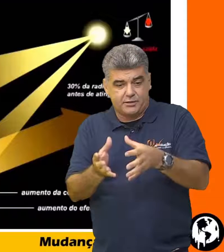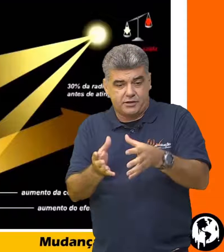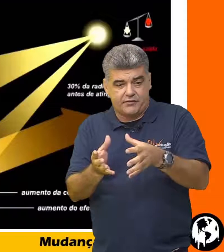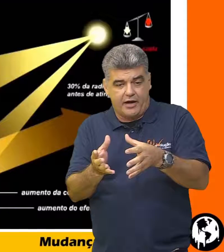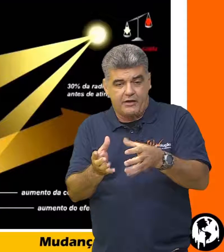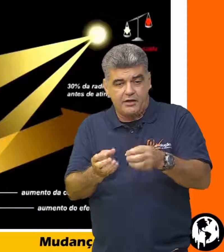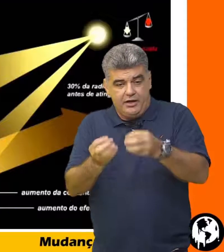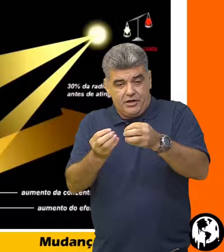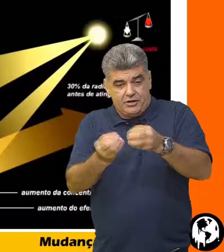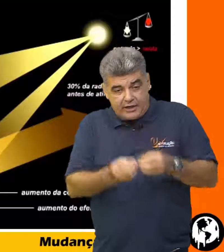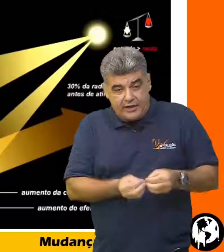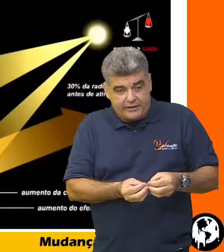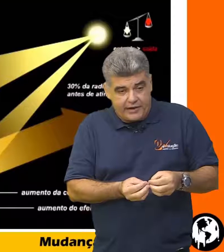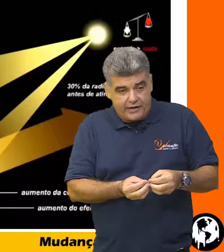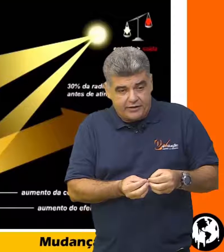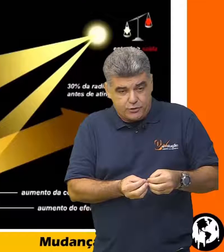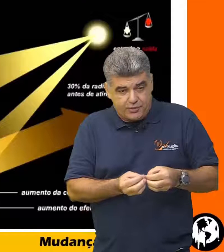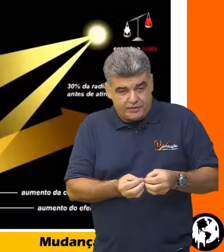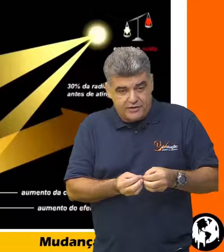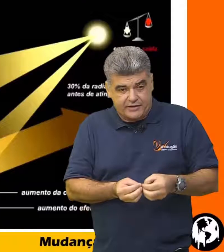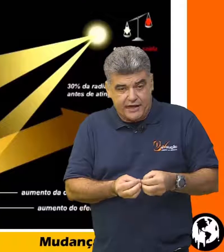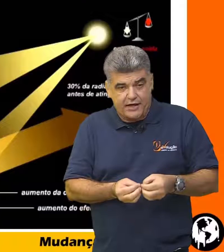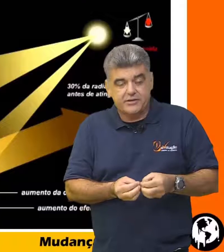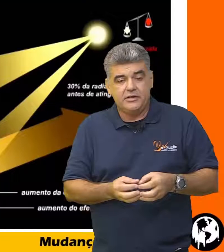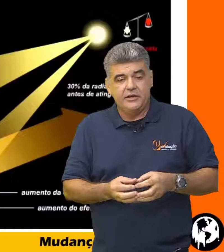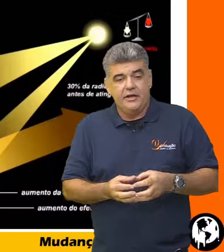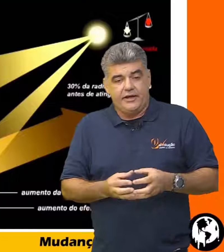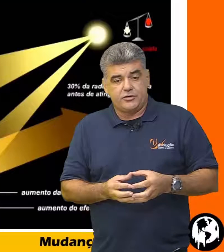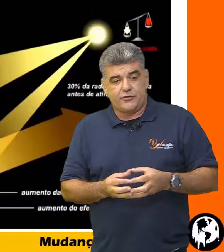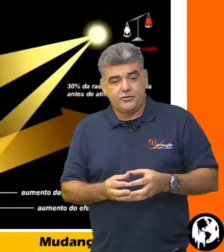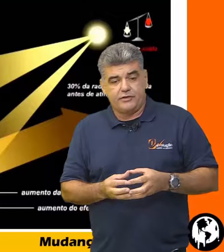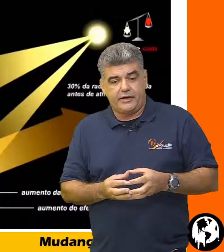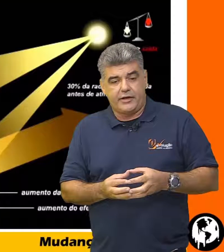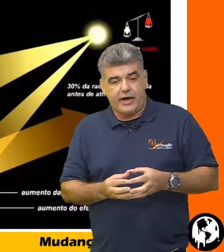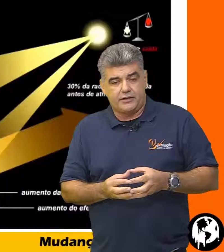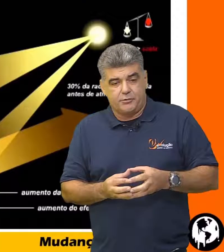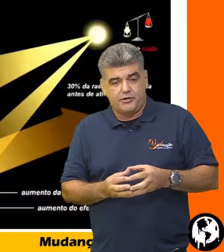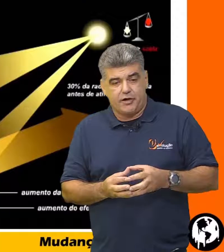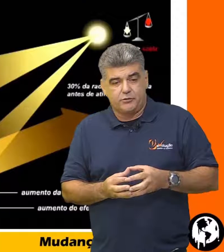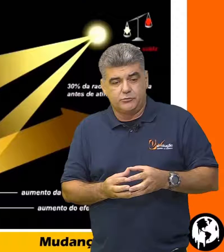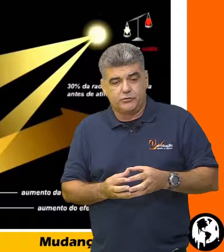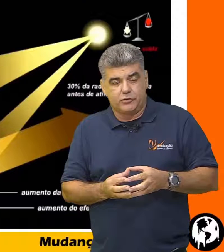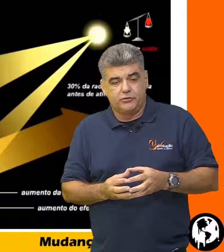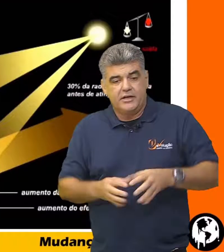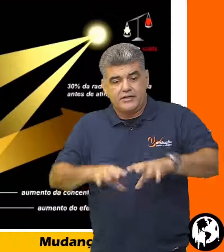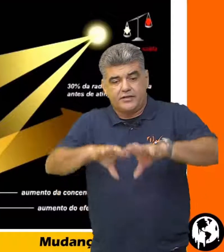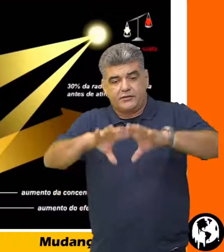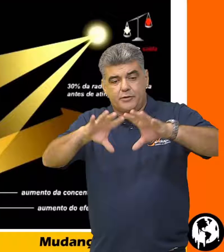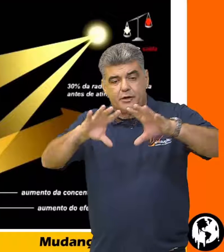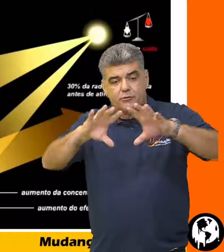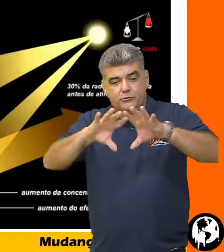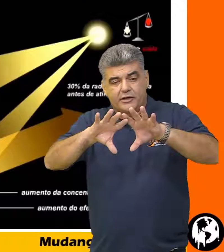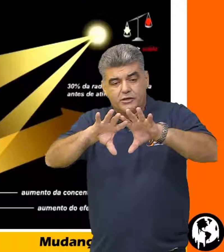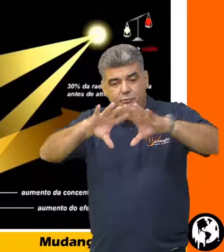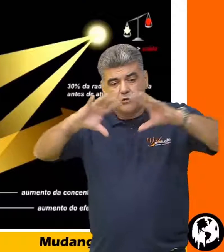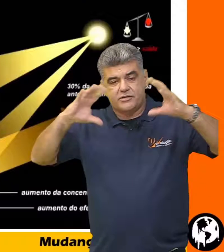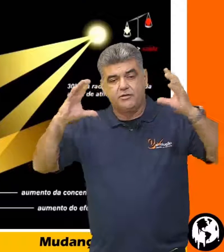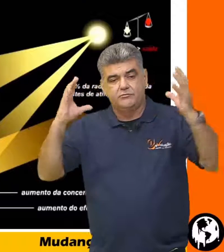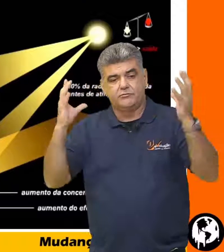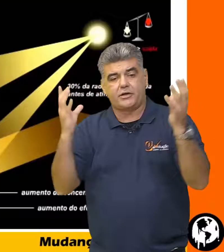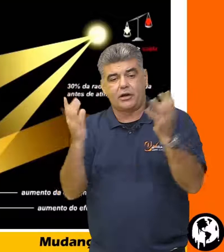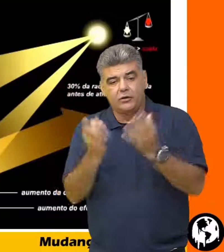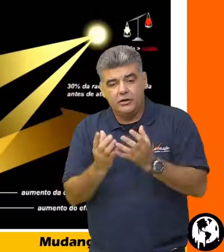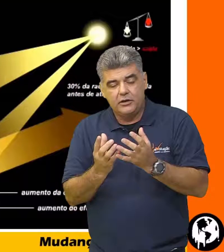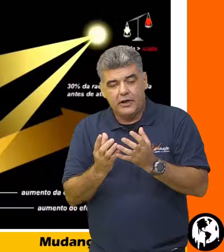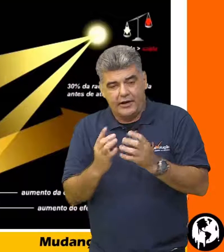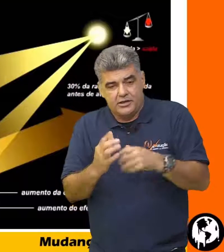aquece a atmosfera, chega na Terra, na superfície terrestre. Isso faz com que a atmosfera como um todo sirva também como um grande bolsão